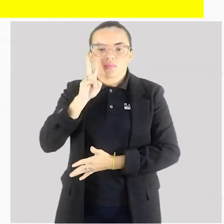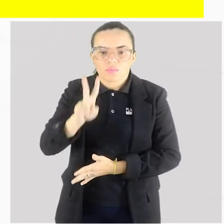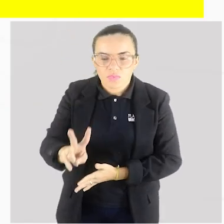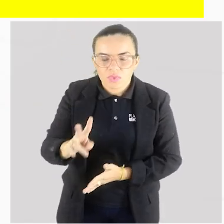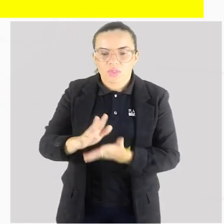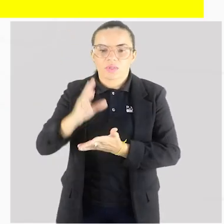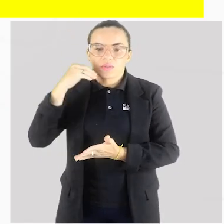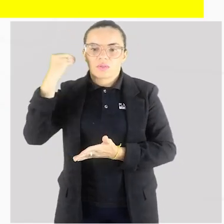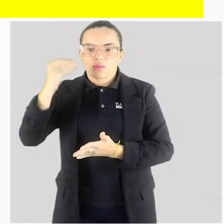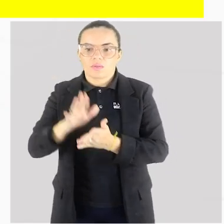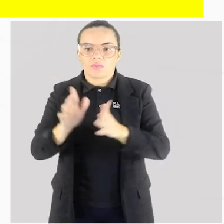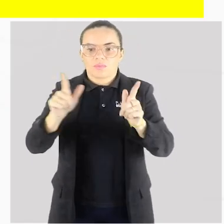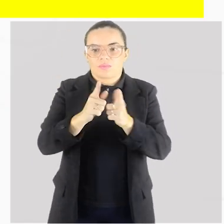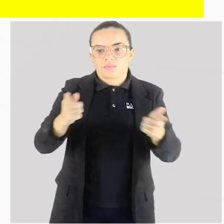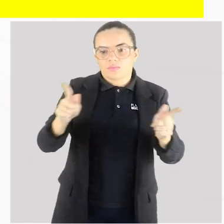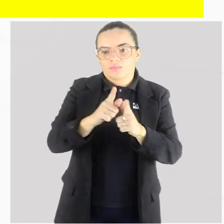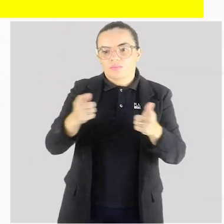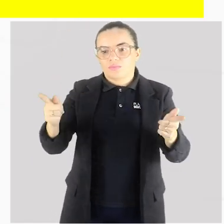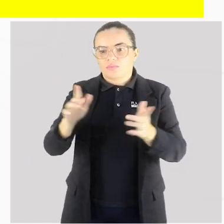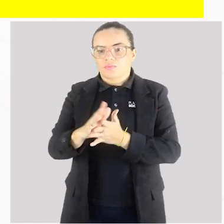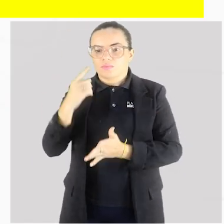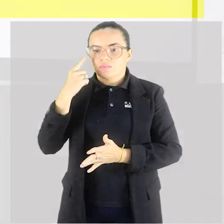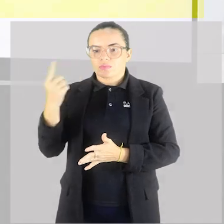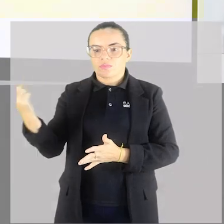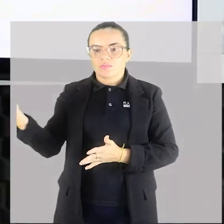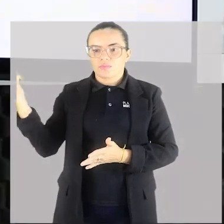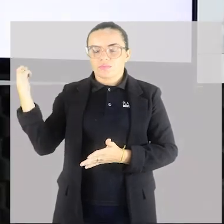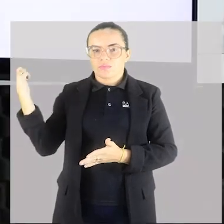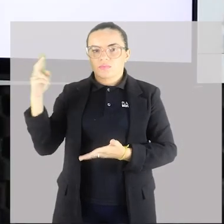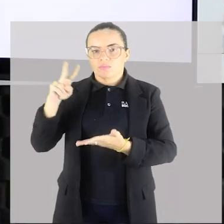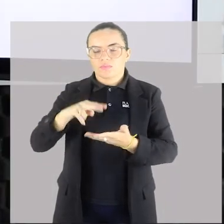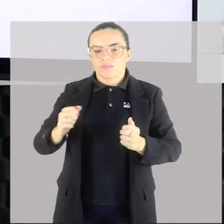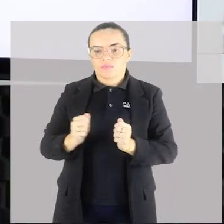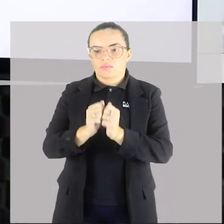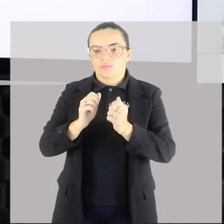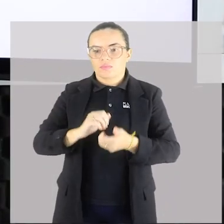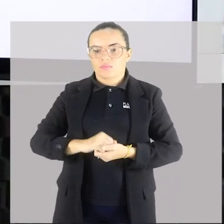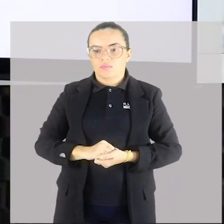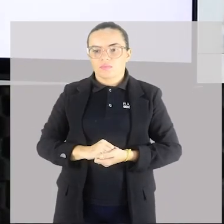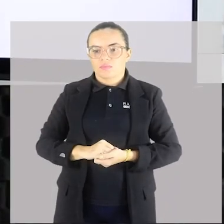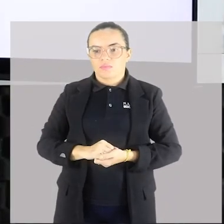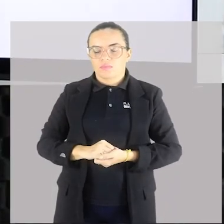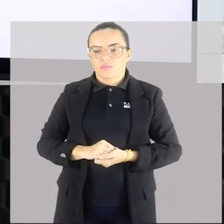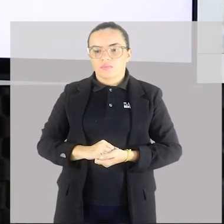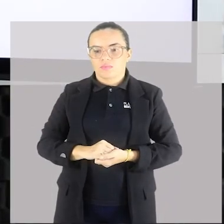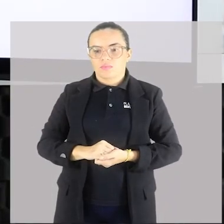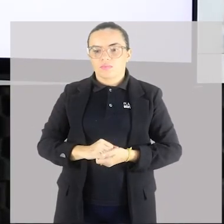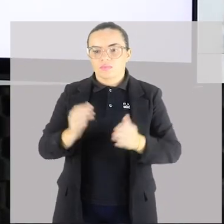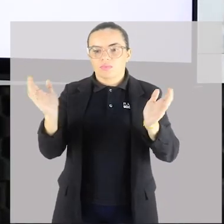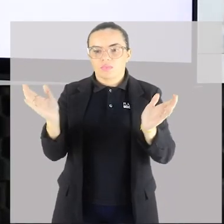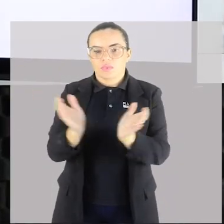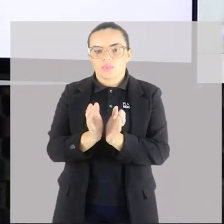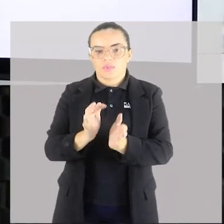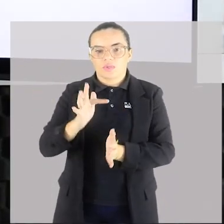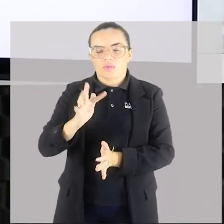musical. O Higgins, o Capron, o Joe Cage e outros fundariam um grupo chamado Fluxus, que mistura a performance, o